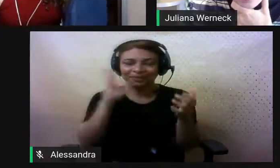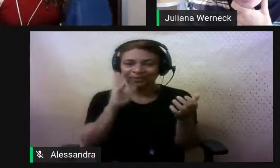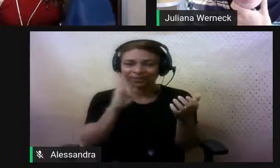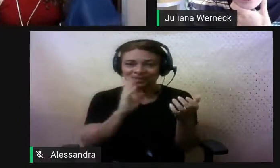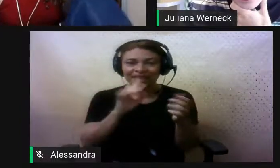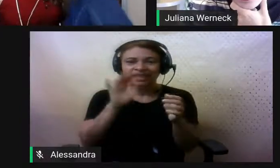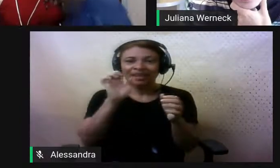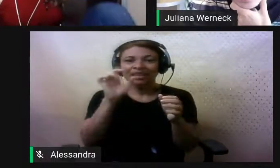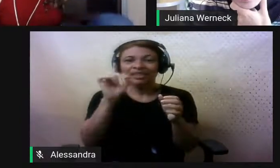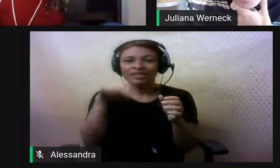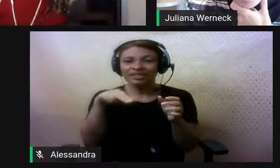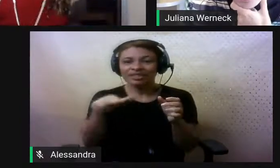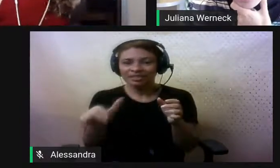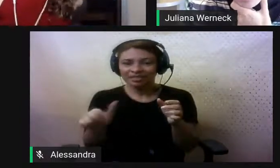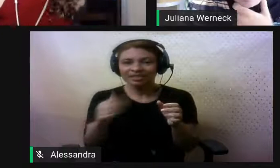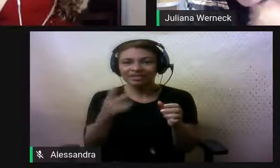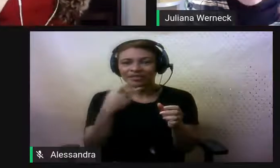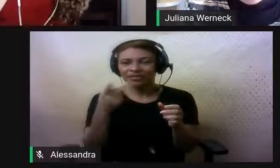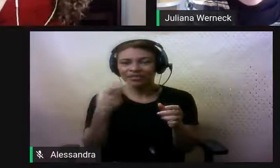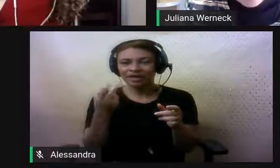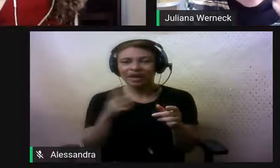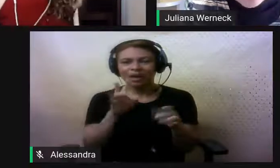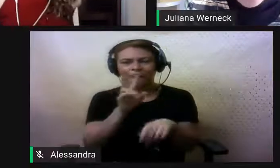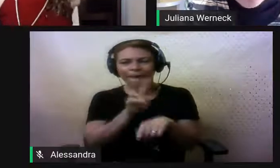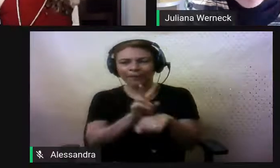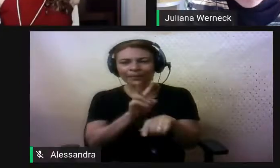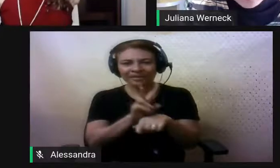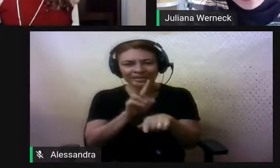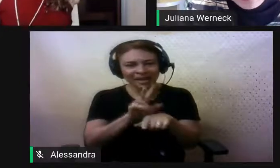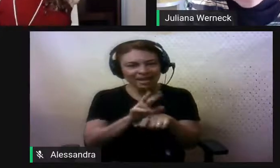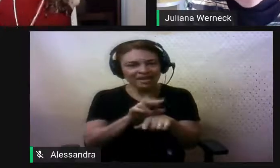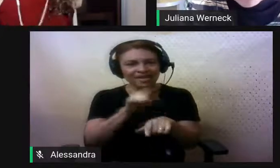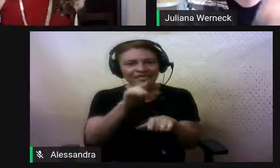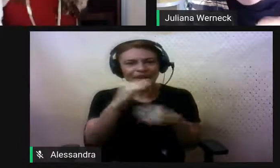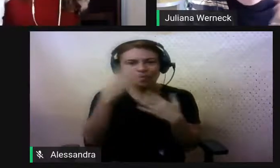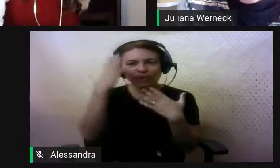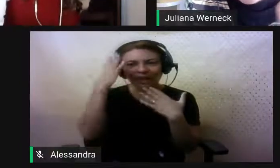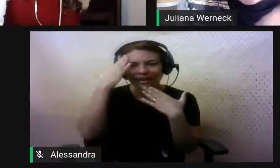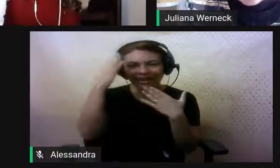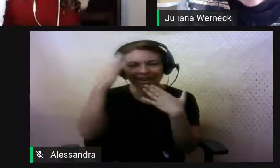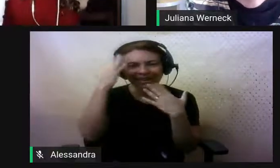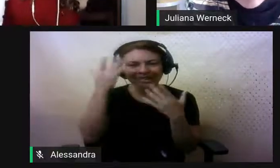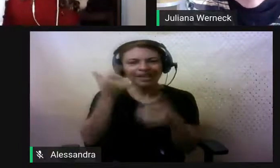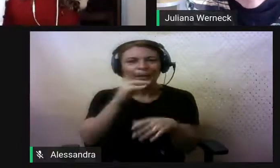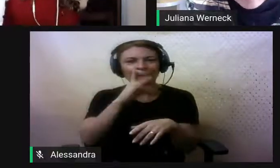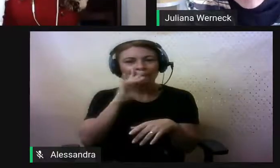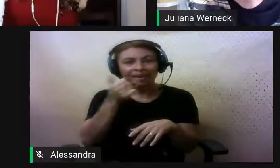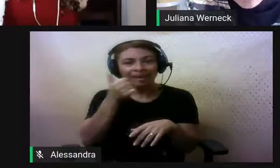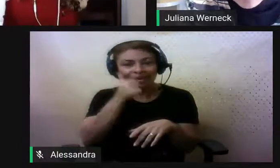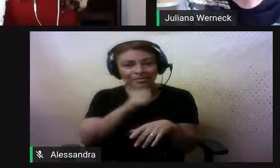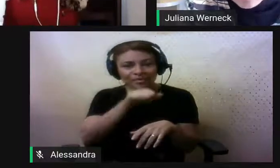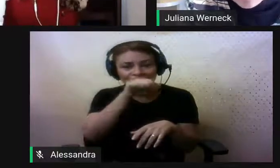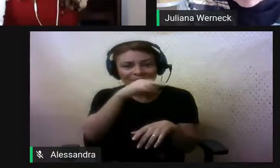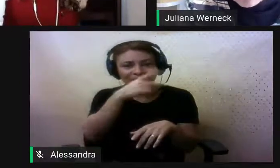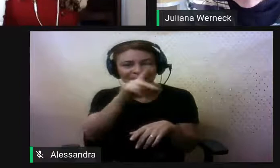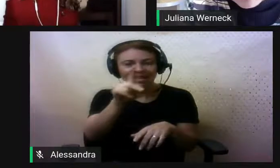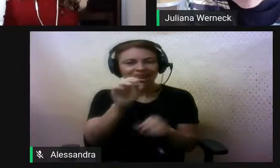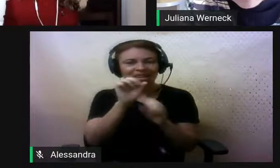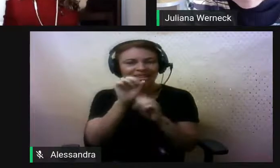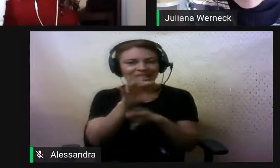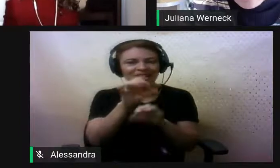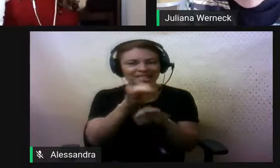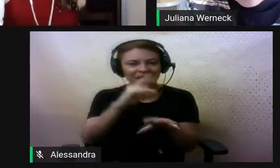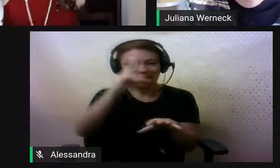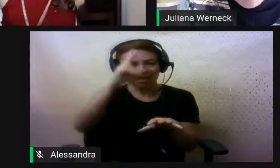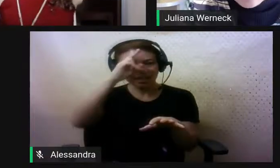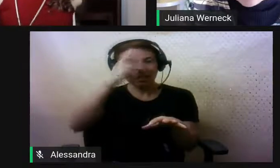Edna fala, né, que observa, né, que você é muito grata com os pais que te ensinaram a ser otimista e